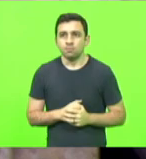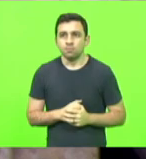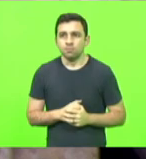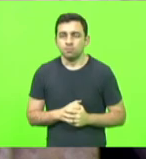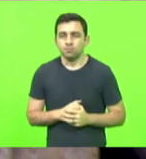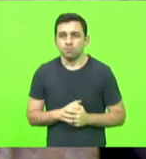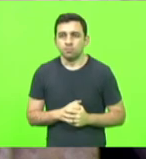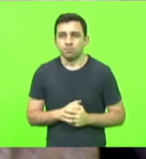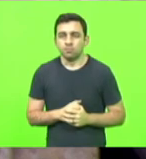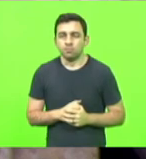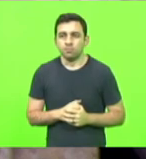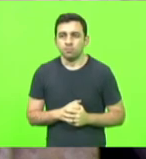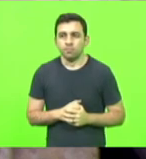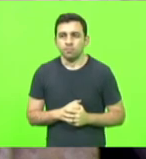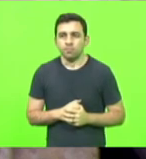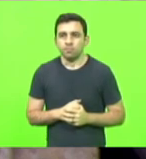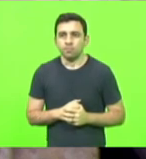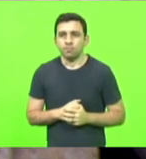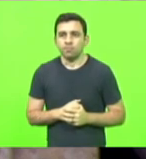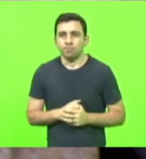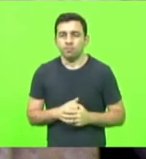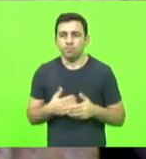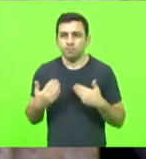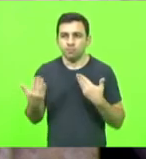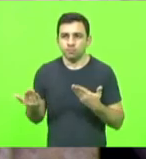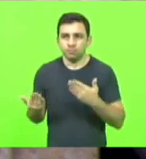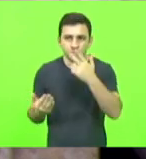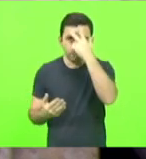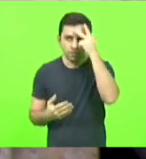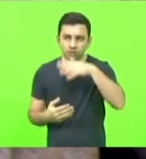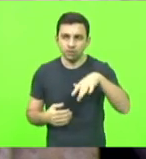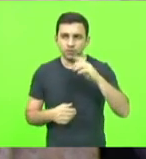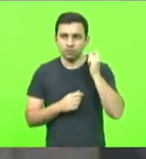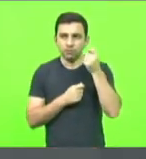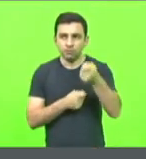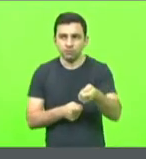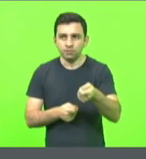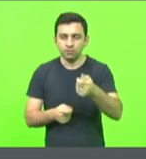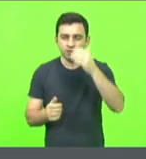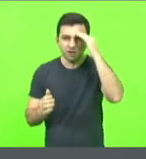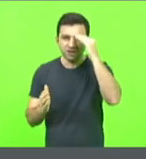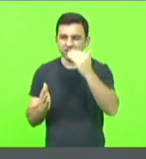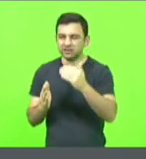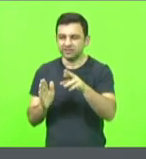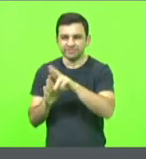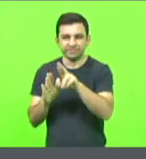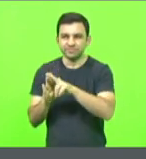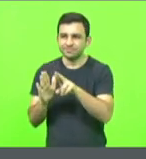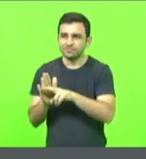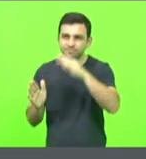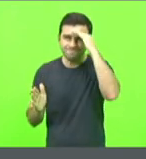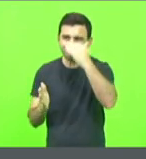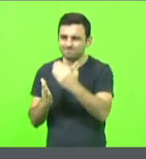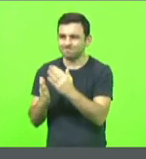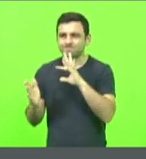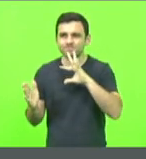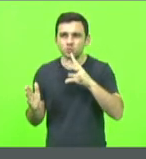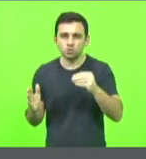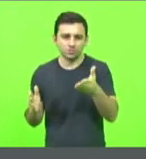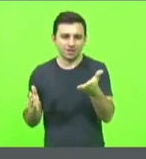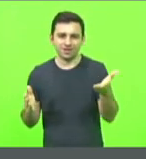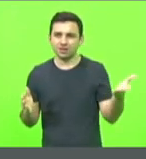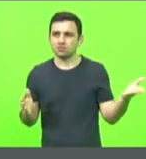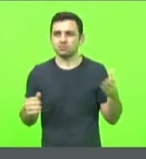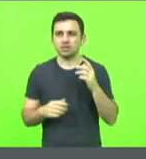seria o próximo slide. Mas esses pescadores, ou seja, cumprem toda a regulamentação. Ali está uma licença